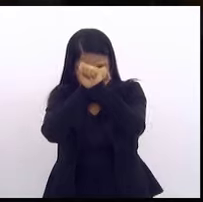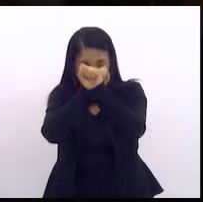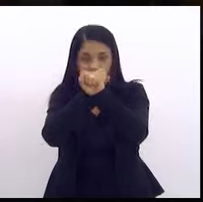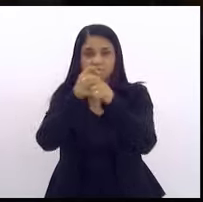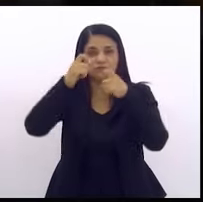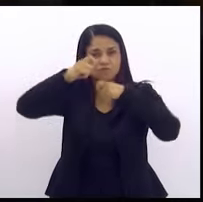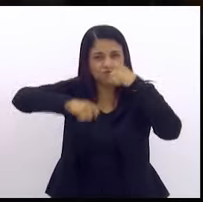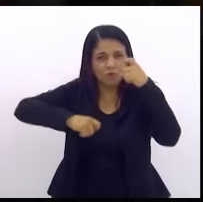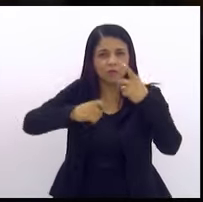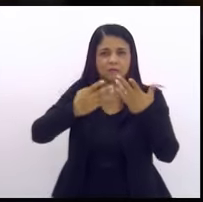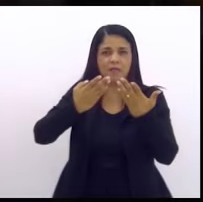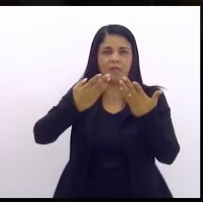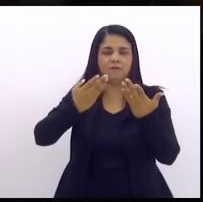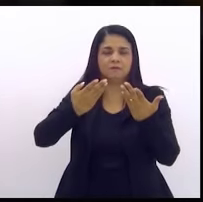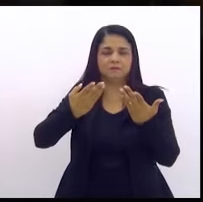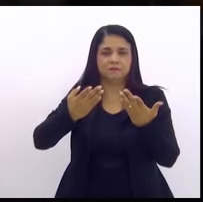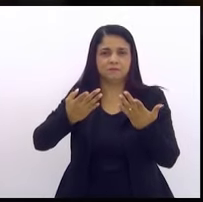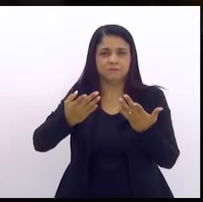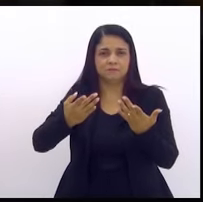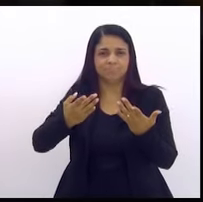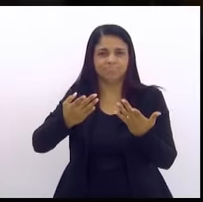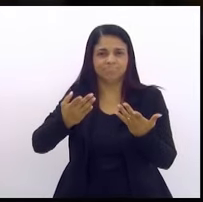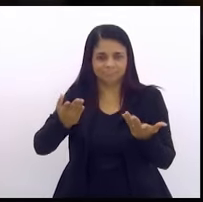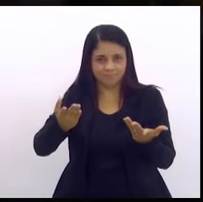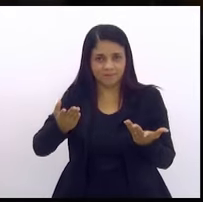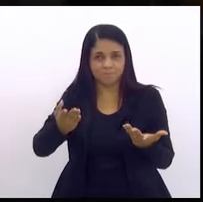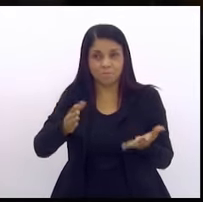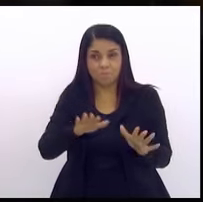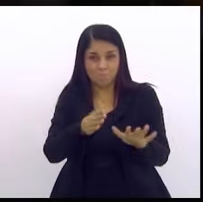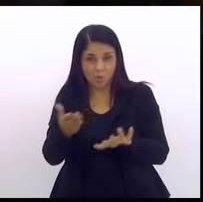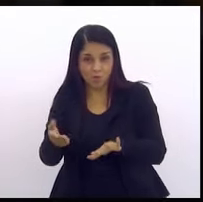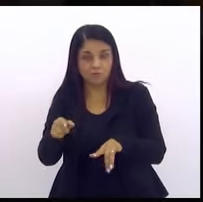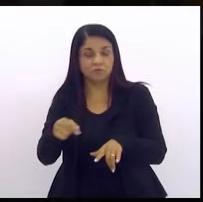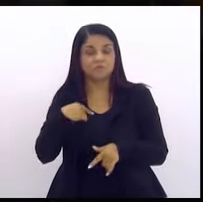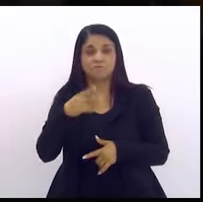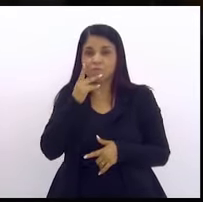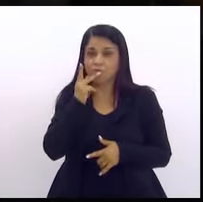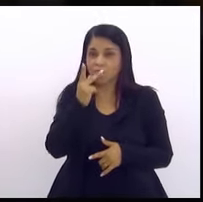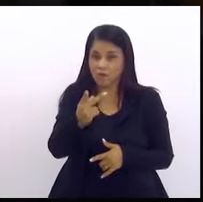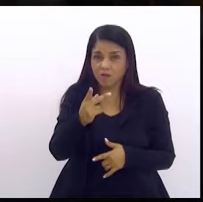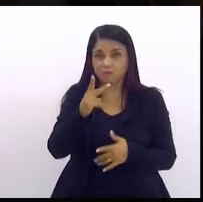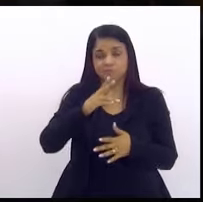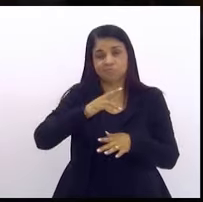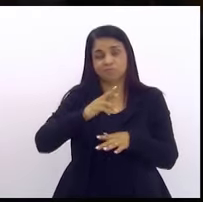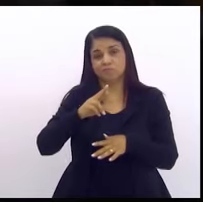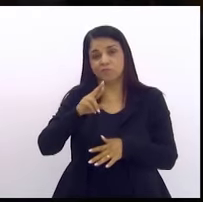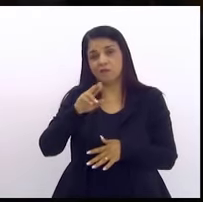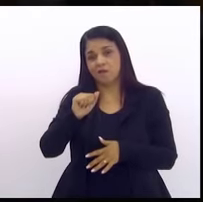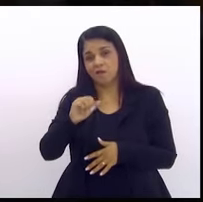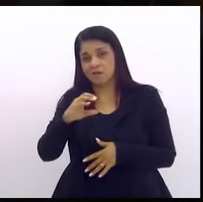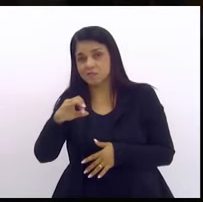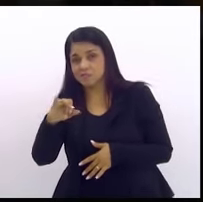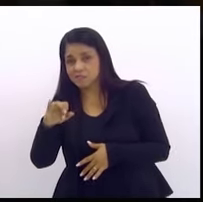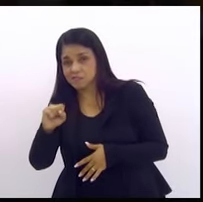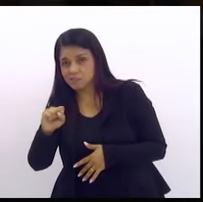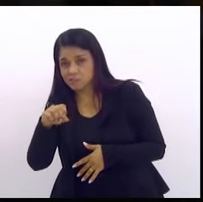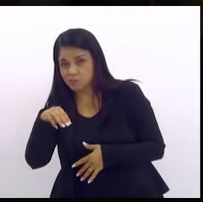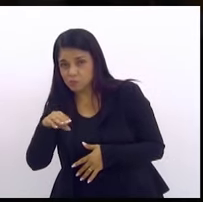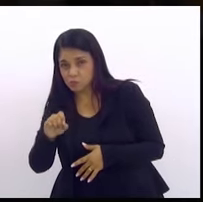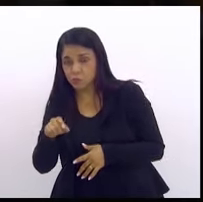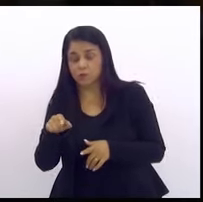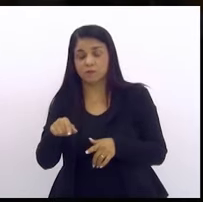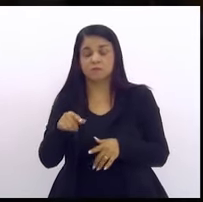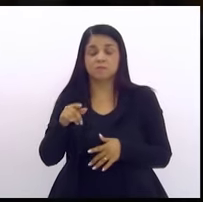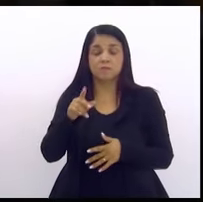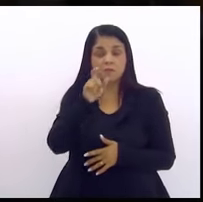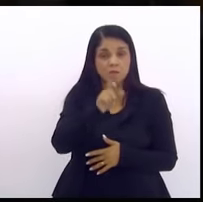lucro. Então, quando a gente fala de racismo, da lógica de submissão das pessoas negras e pobres, as pessoas falam